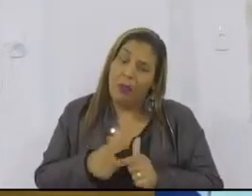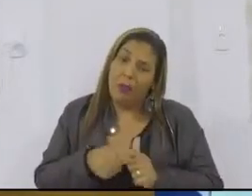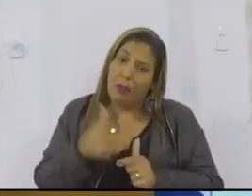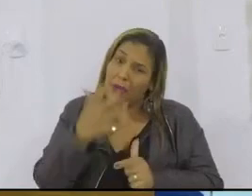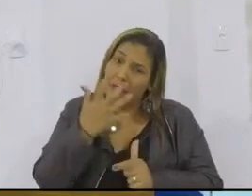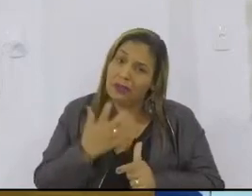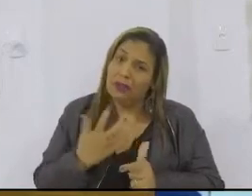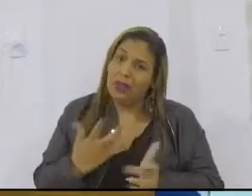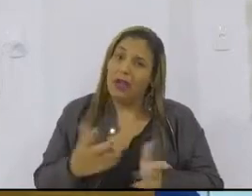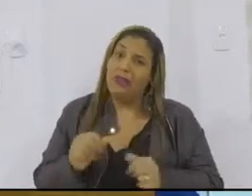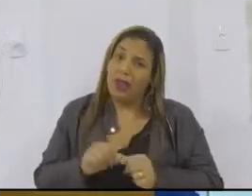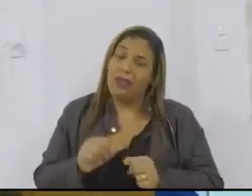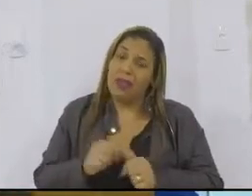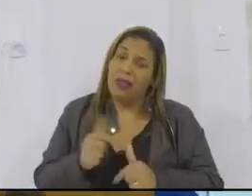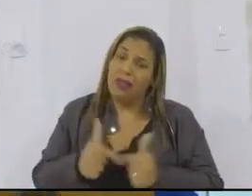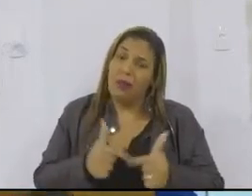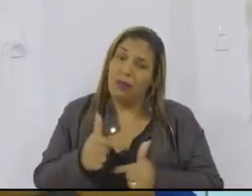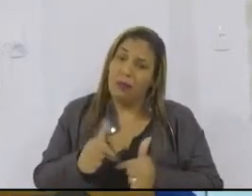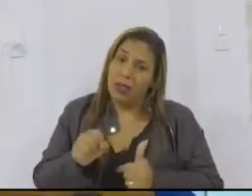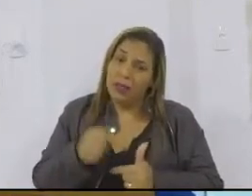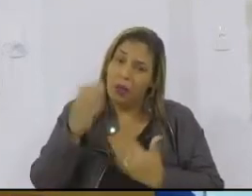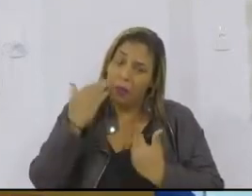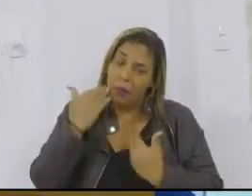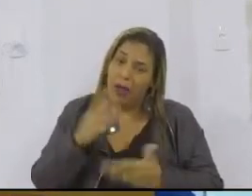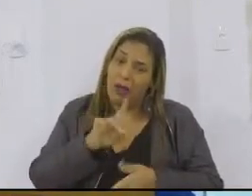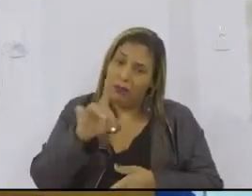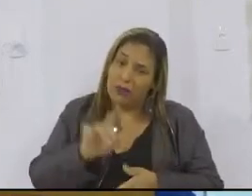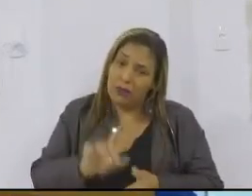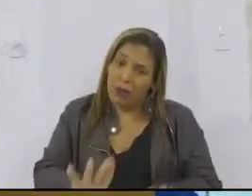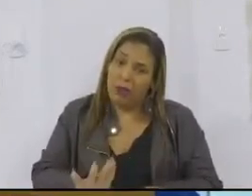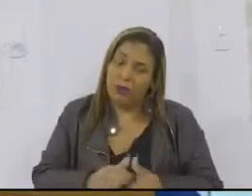e executar o serviço. Obrigado, fique com Deus.